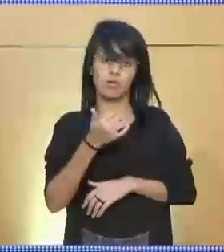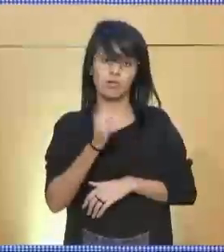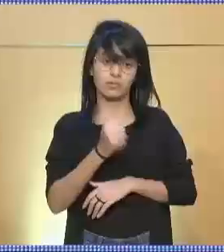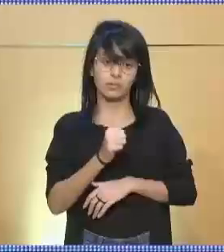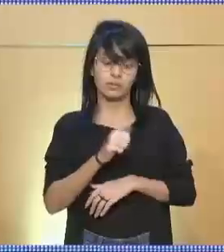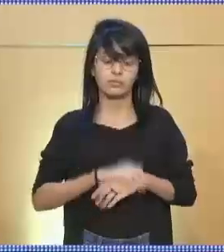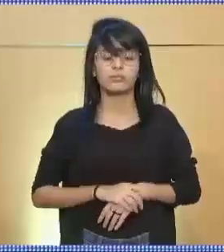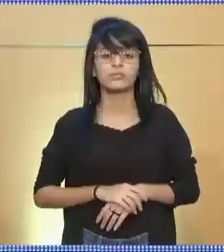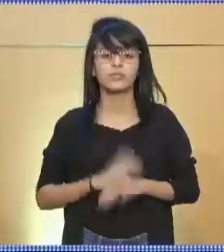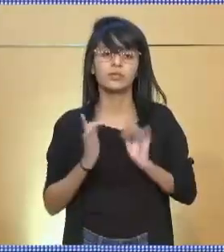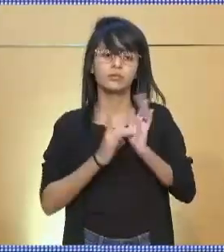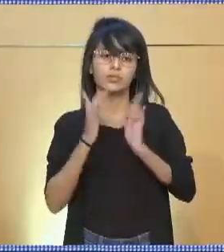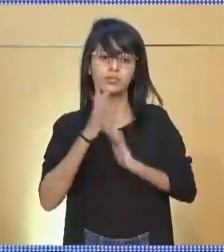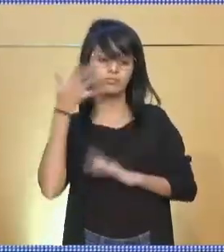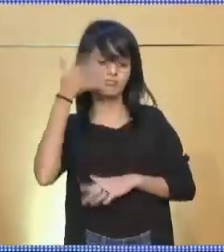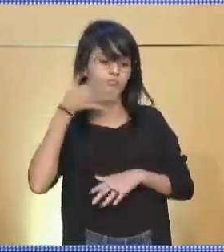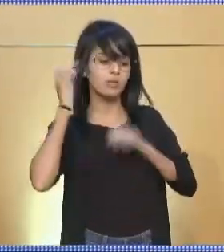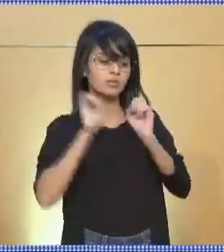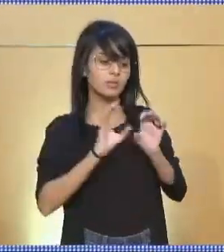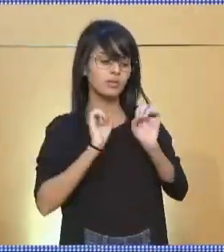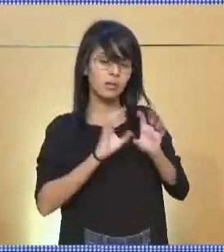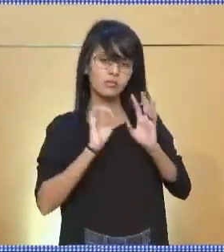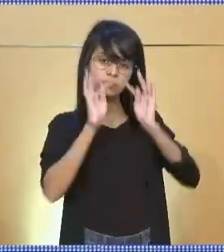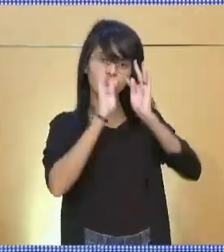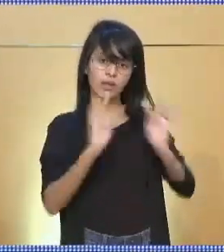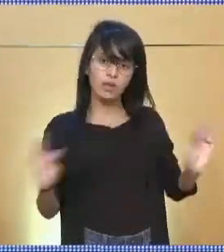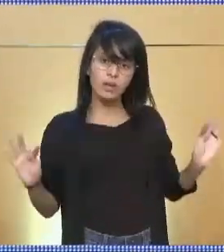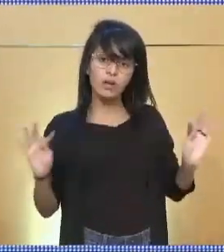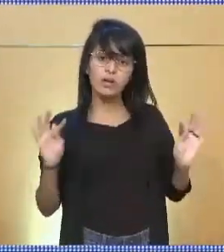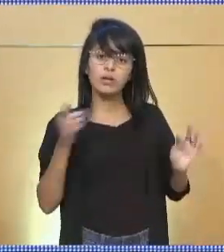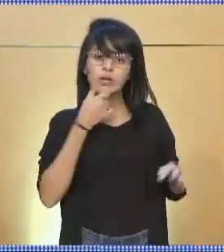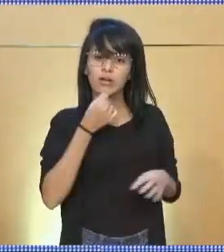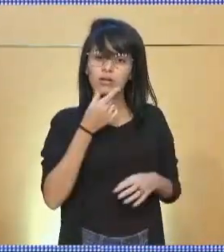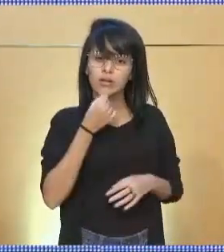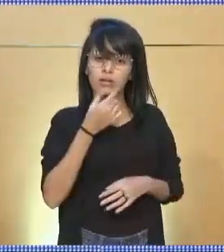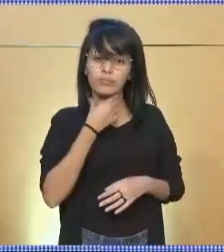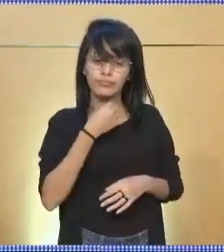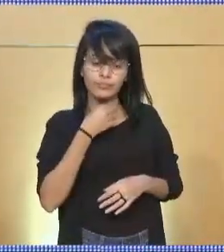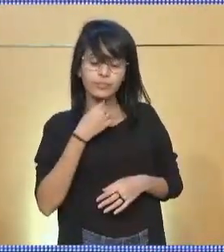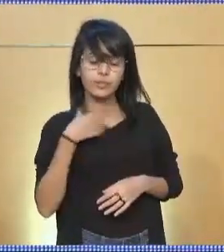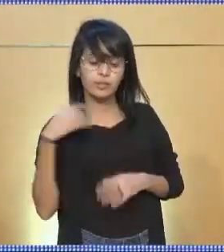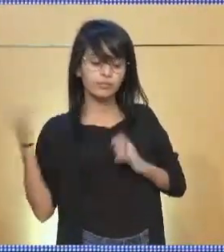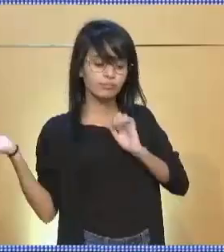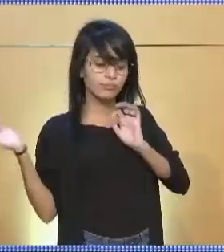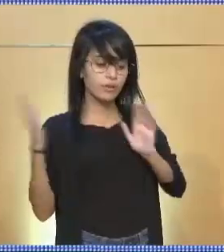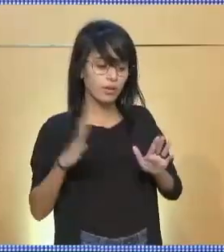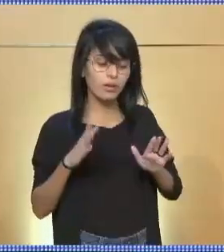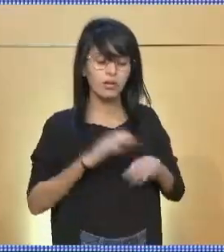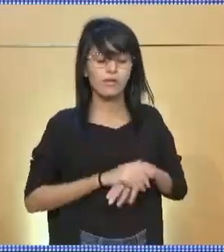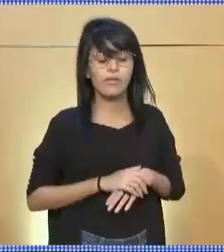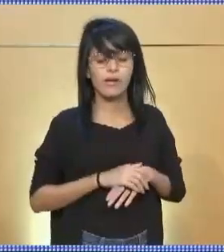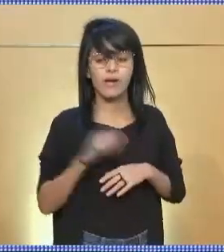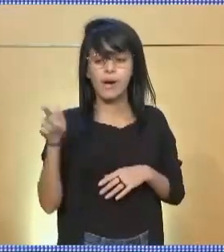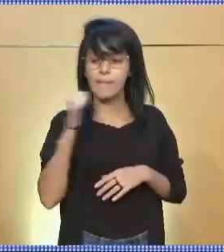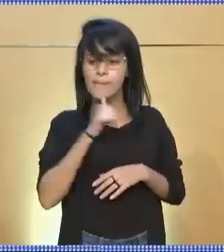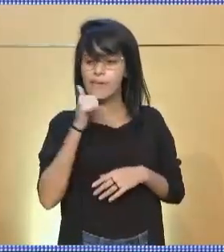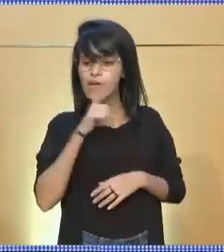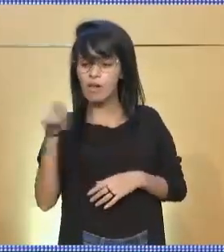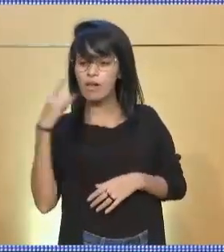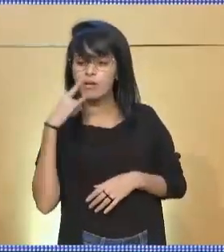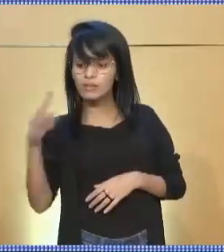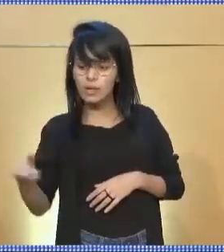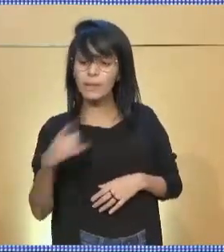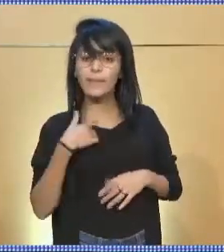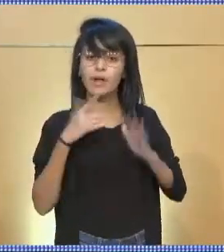templo e os fariseus chegam com a mulher apanhada no ato de adultério. Ele diz que, segundo a lei,